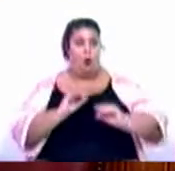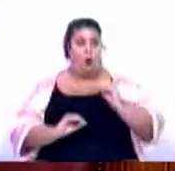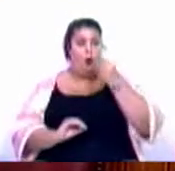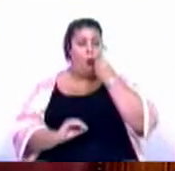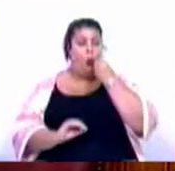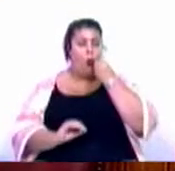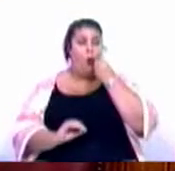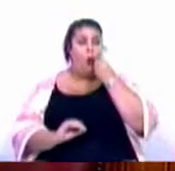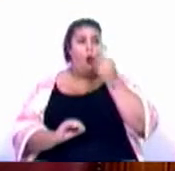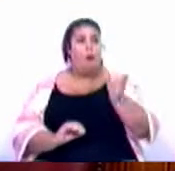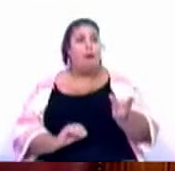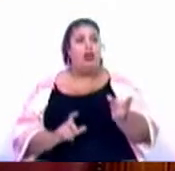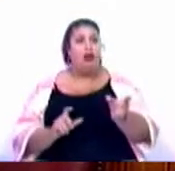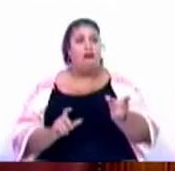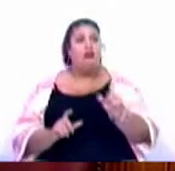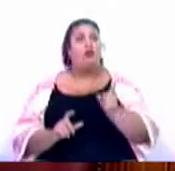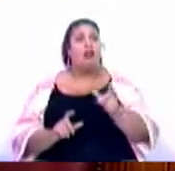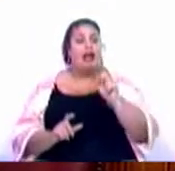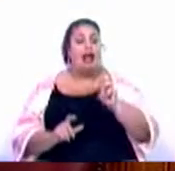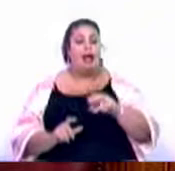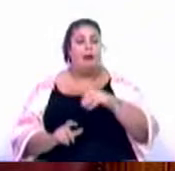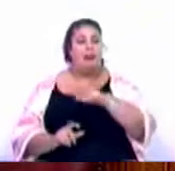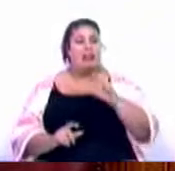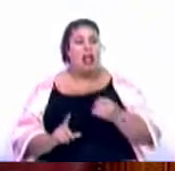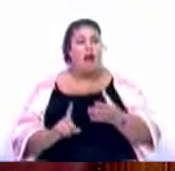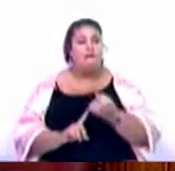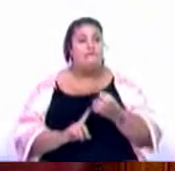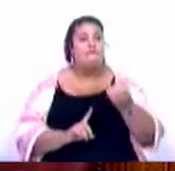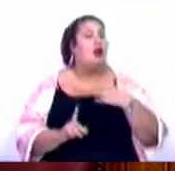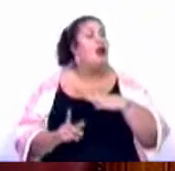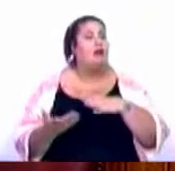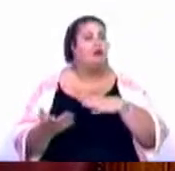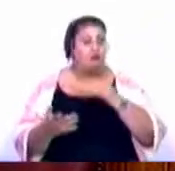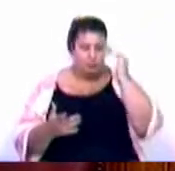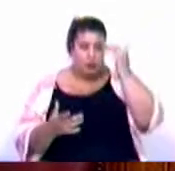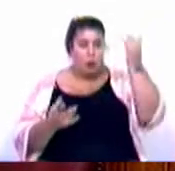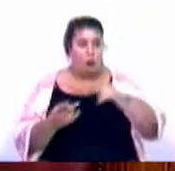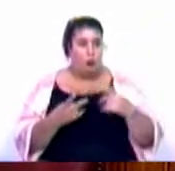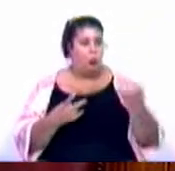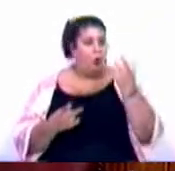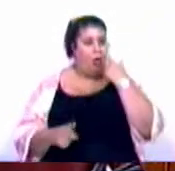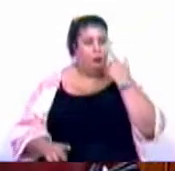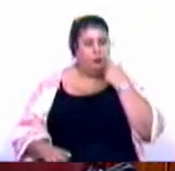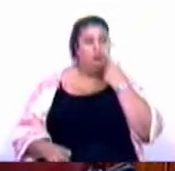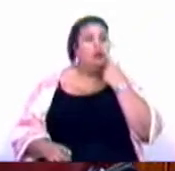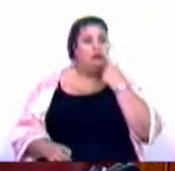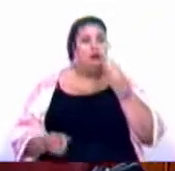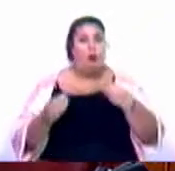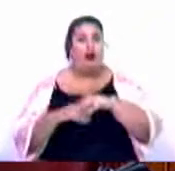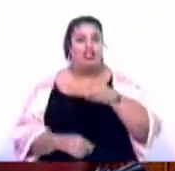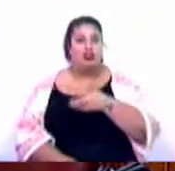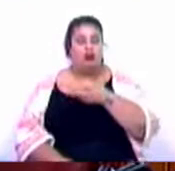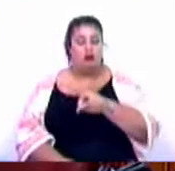na palavra que bem empregou: ambição. Na ambição de um país de futuro, de um país de cultura, de conhecimento, com mais de 900 milhões